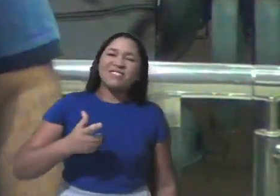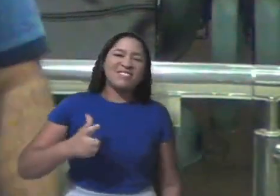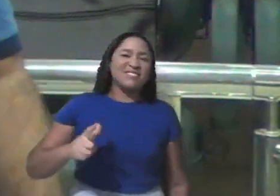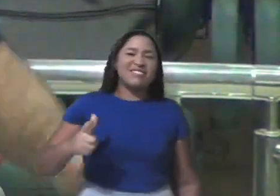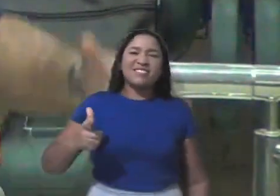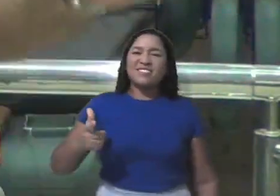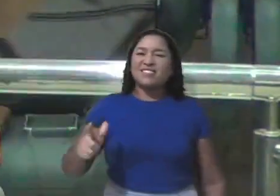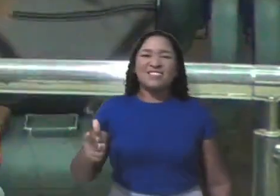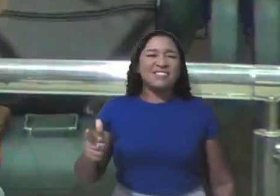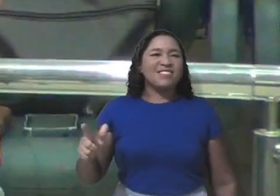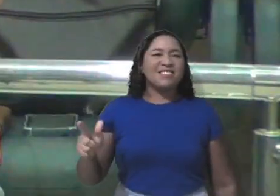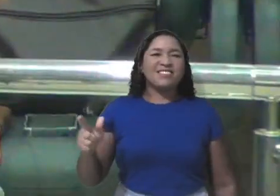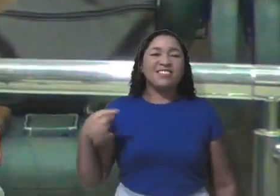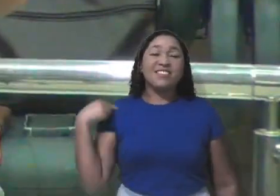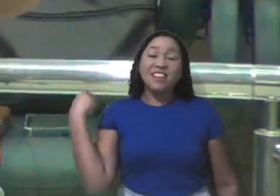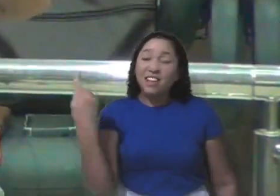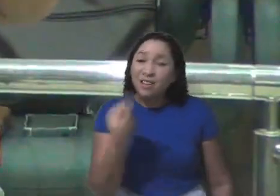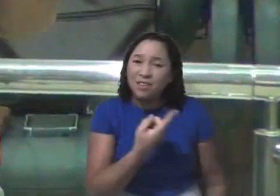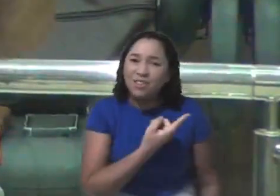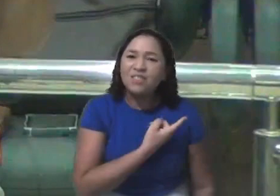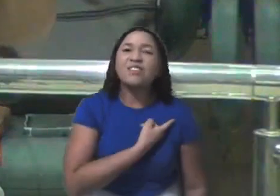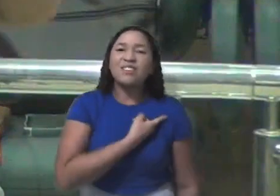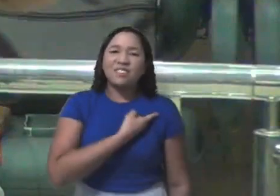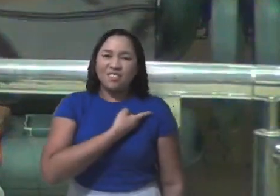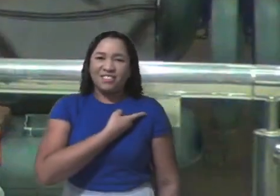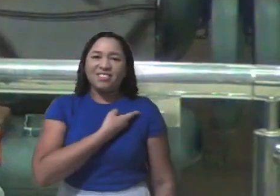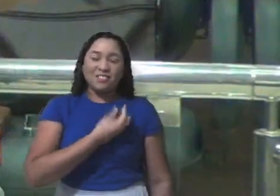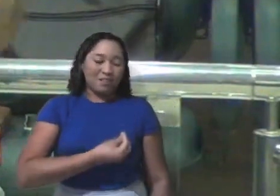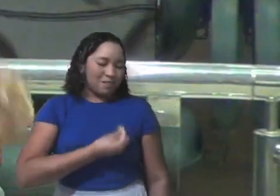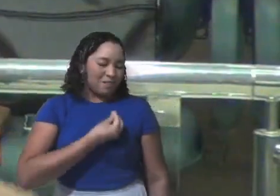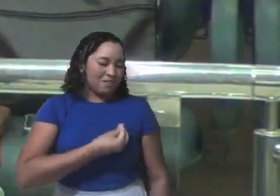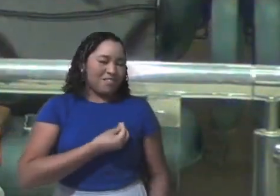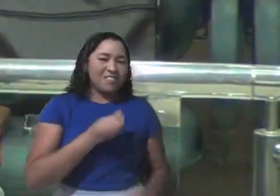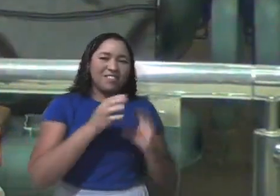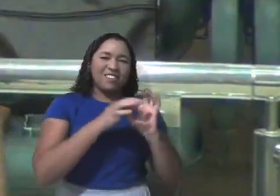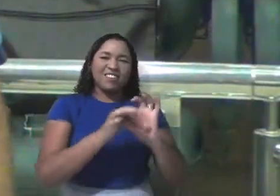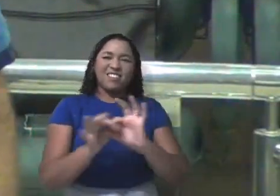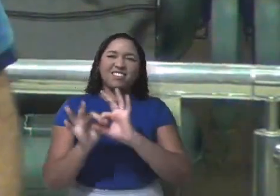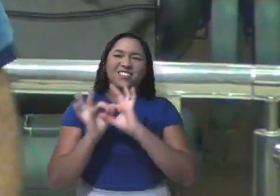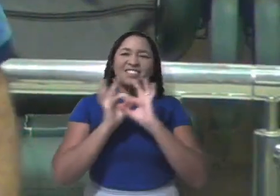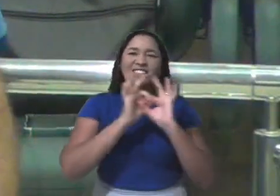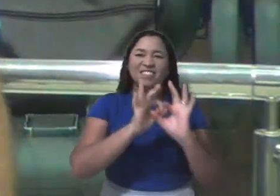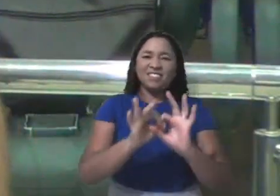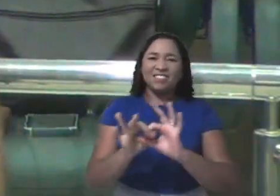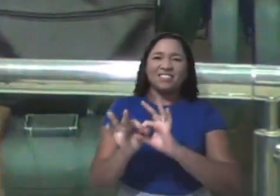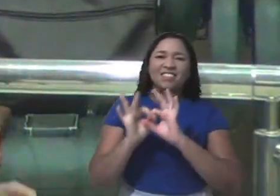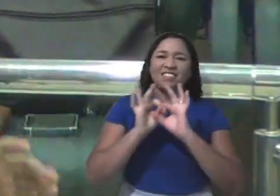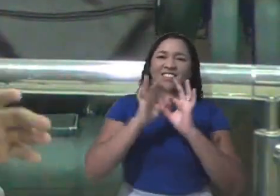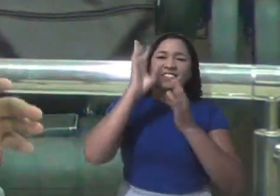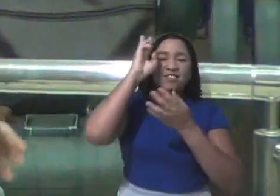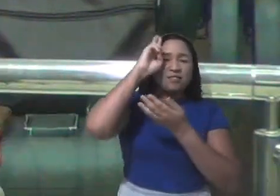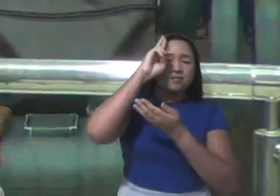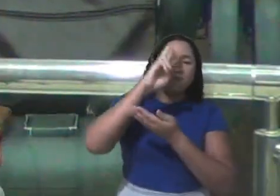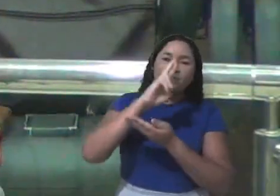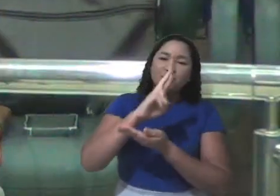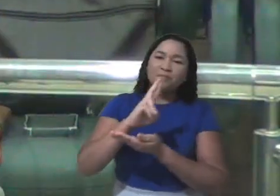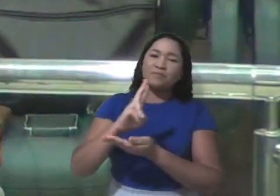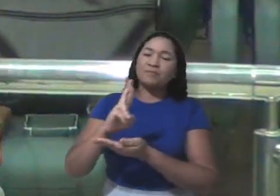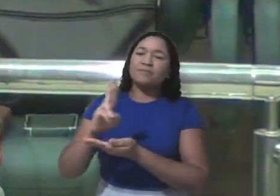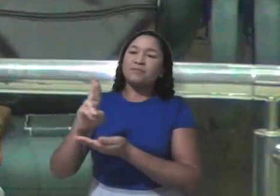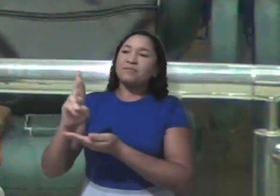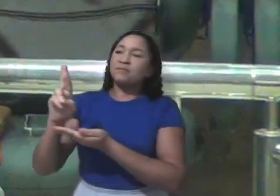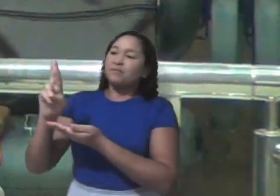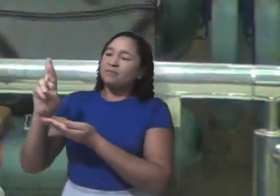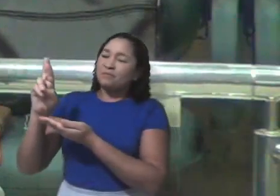há para quem estar em ti, querido